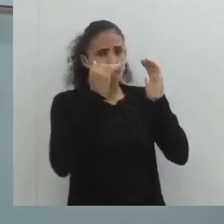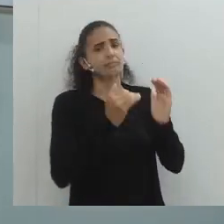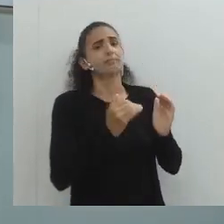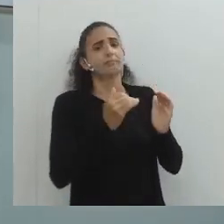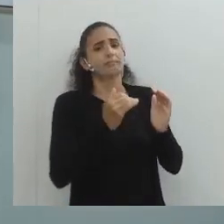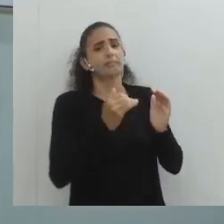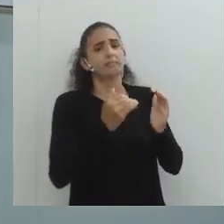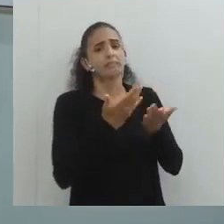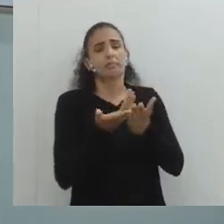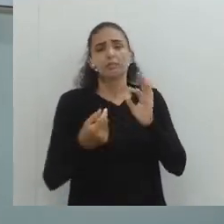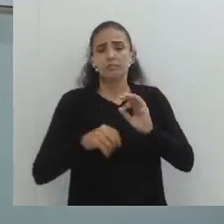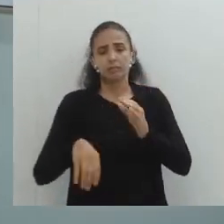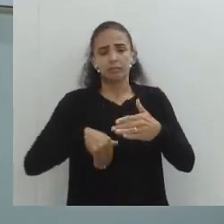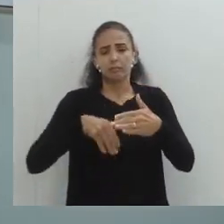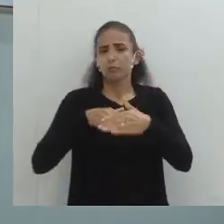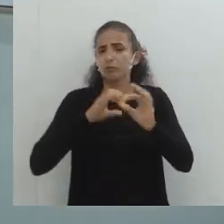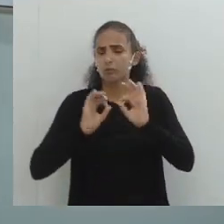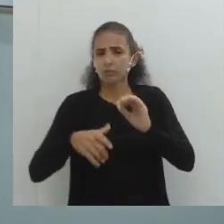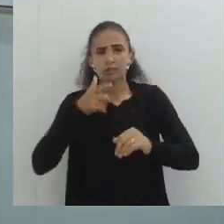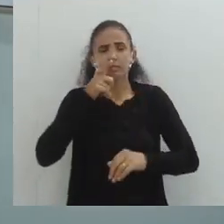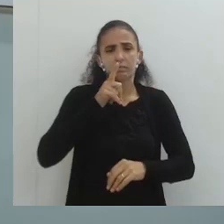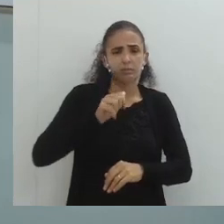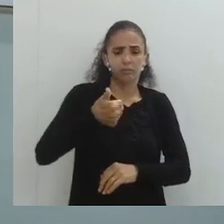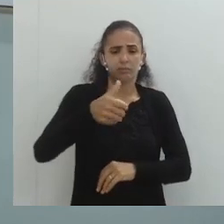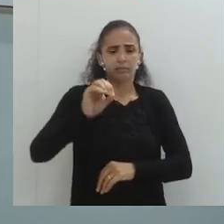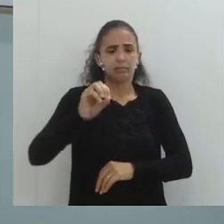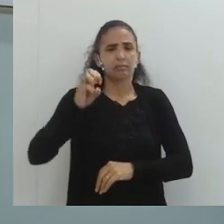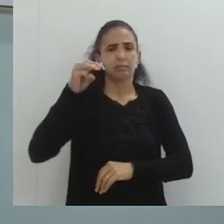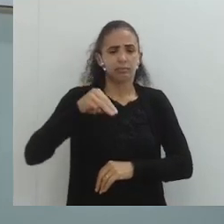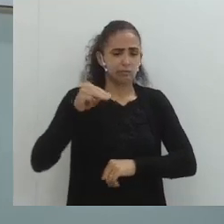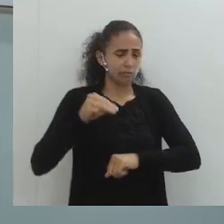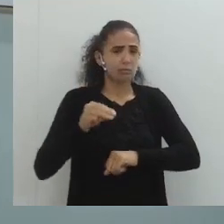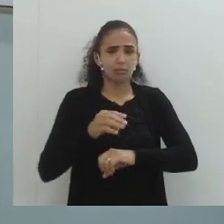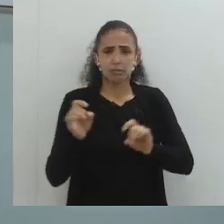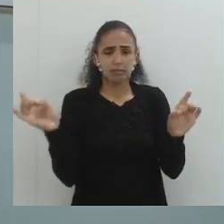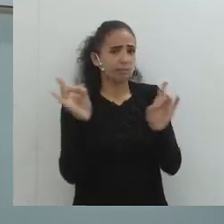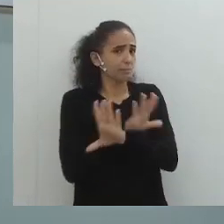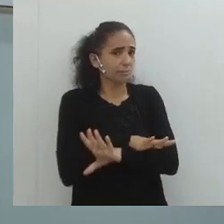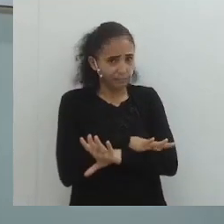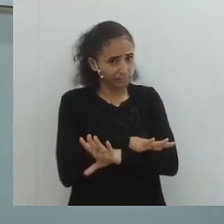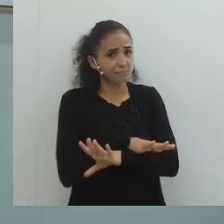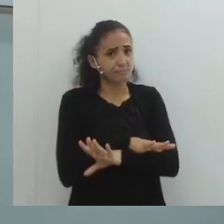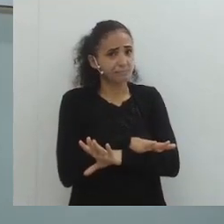determinado. Fez 2 gols, sai. 10 minutos, estourou o tempo, acaba.